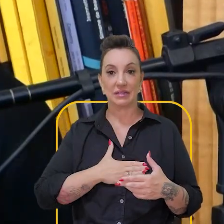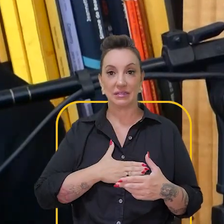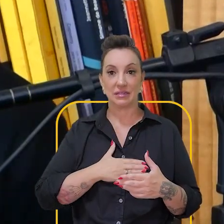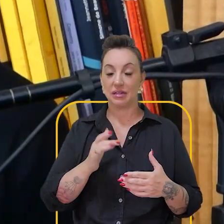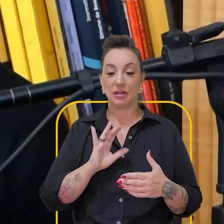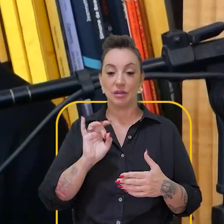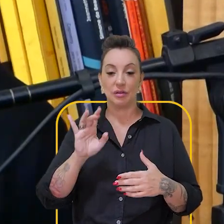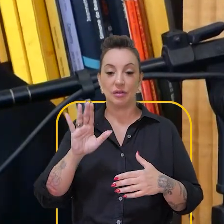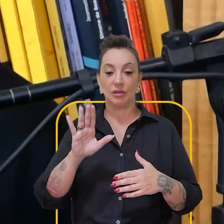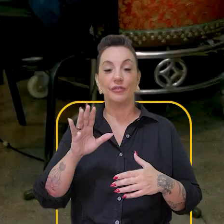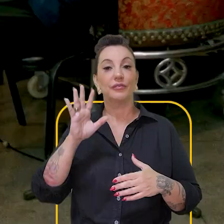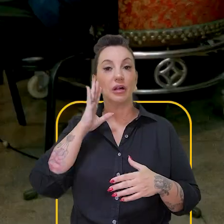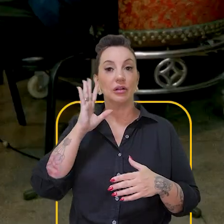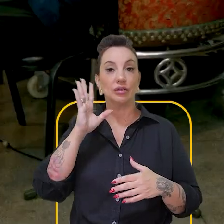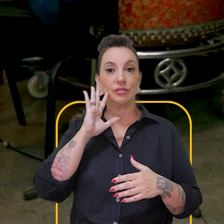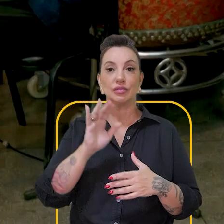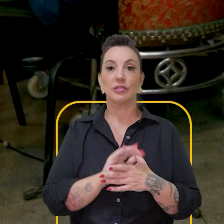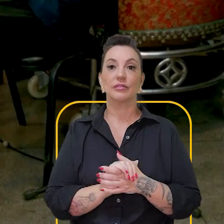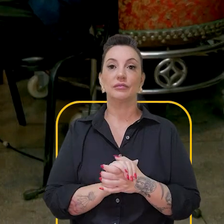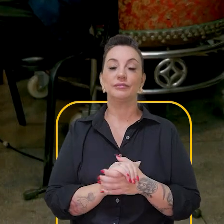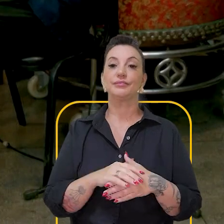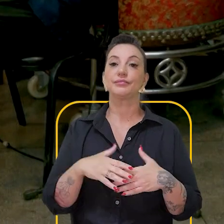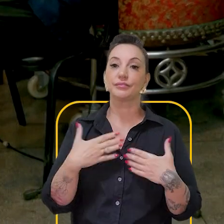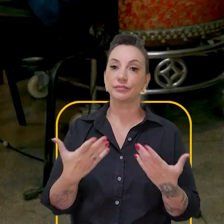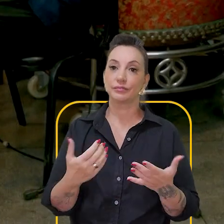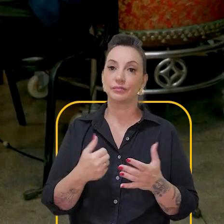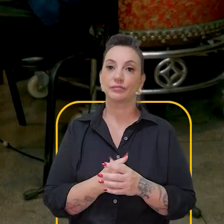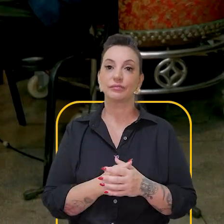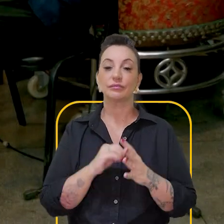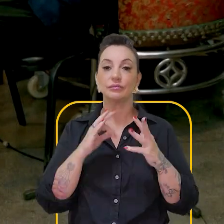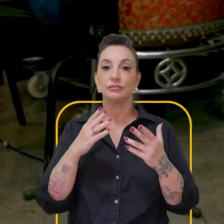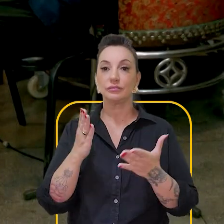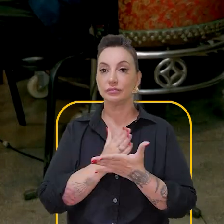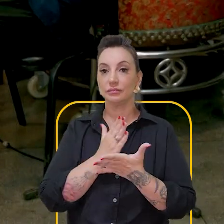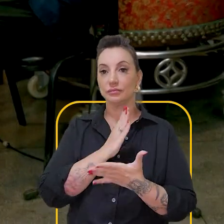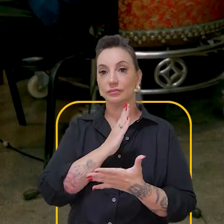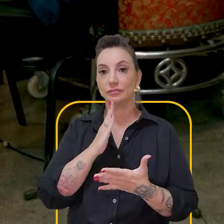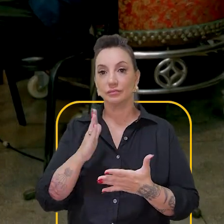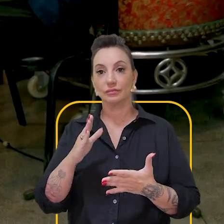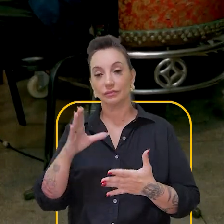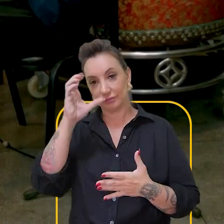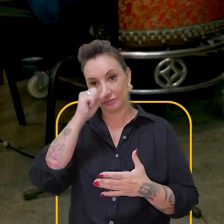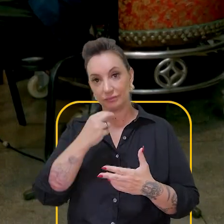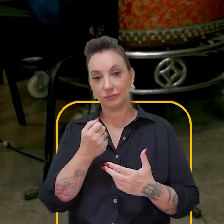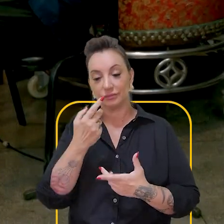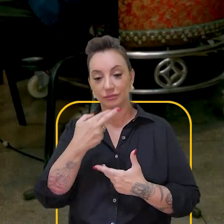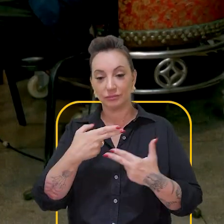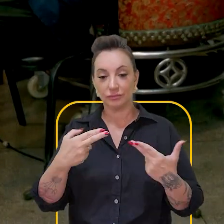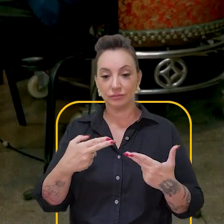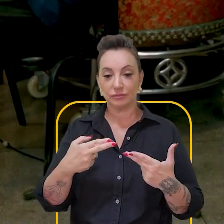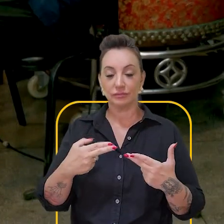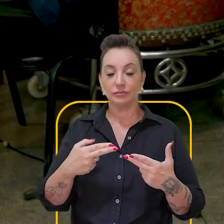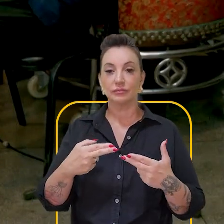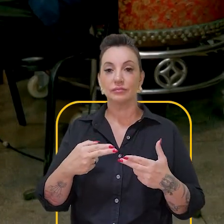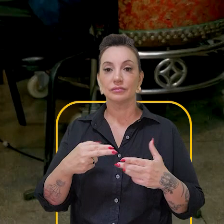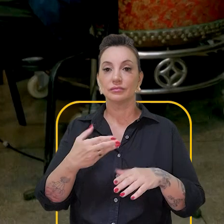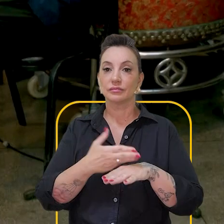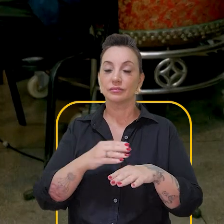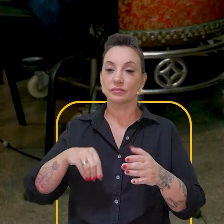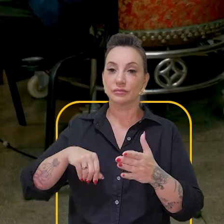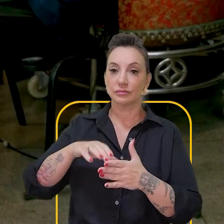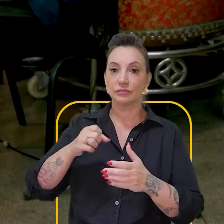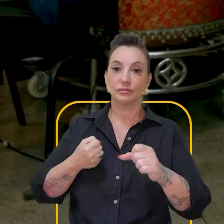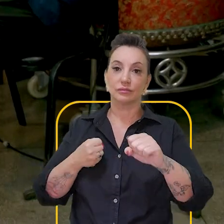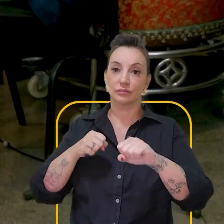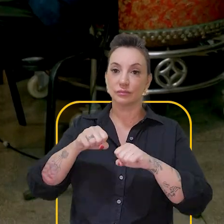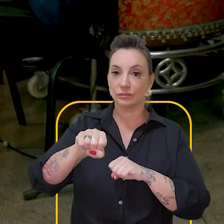física não só na parte filosófica então ah em todos os meus livros você aprende alguma coisa uma técnica de chute de